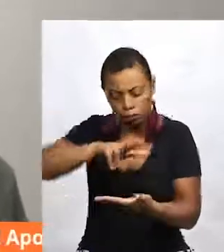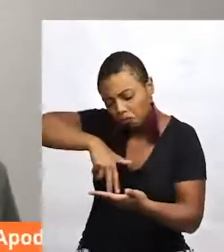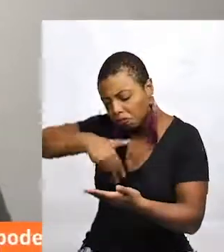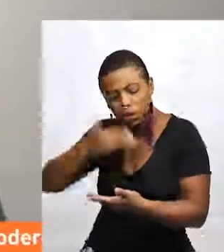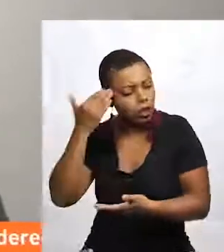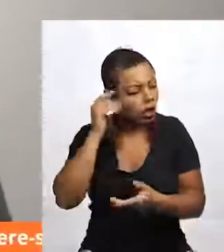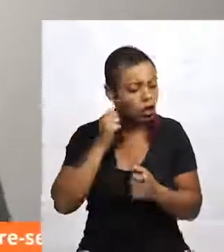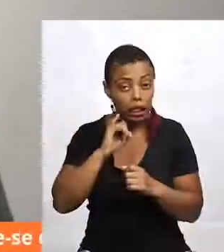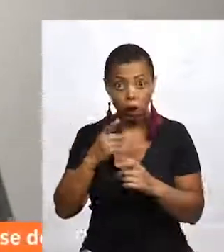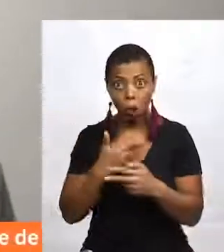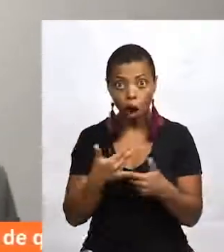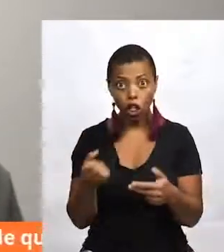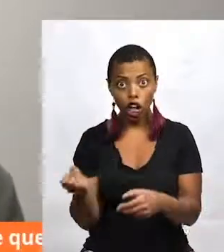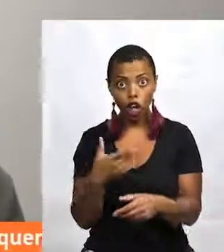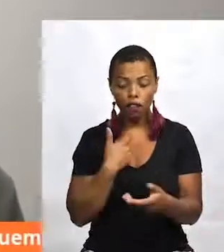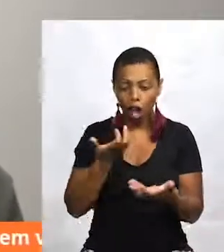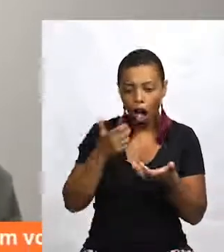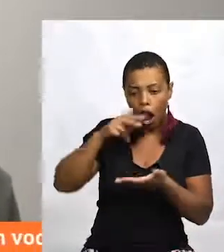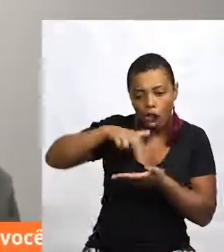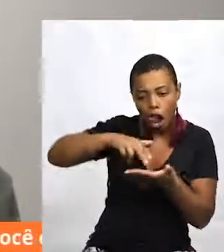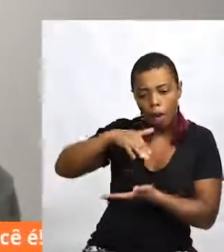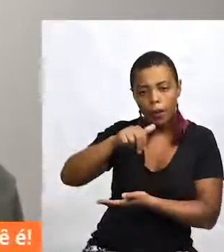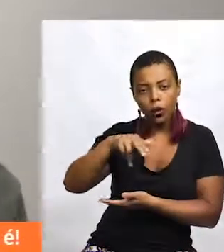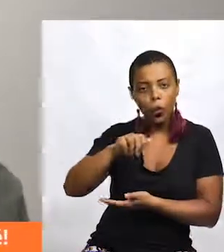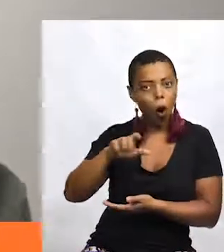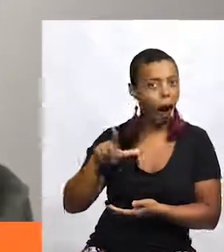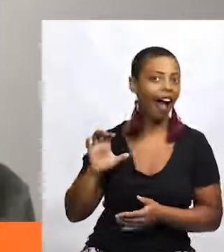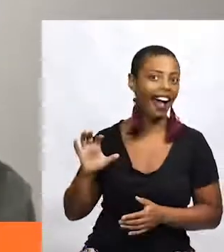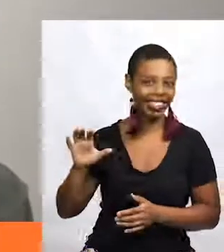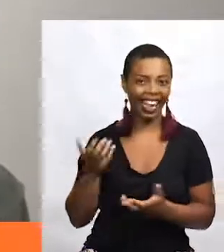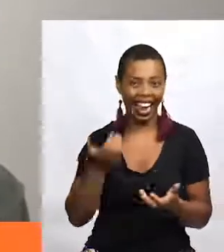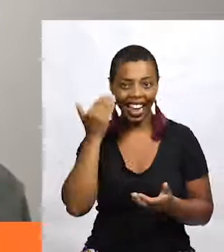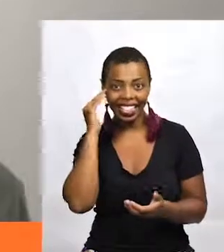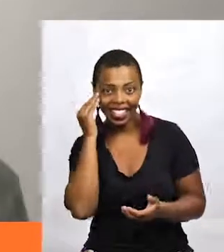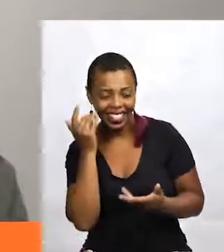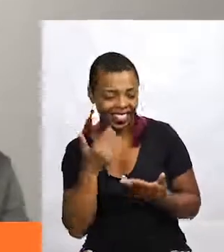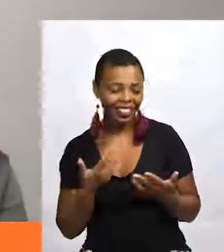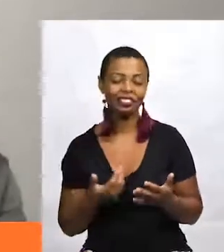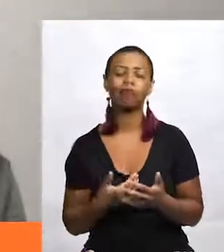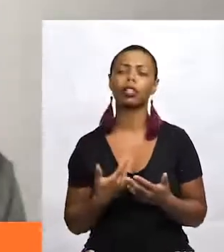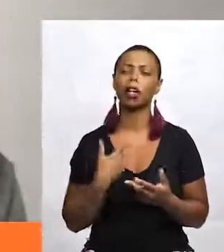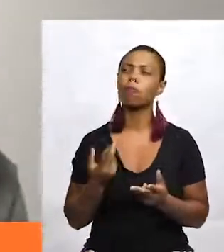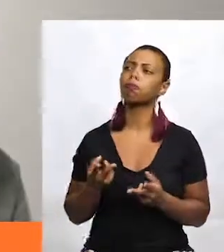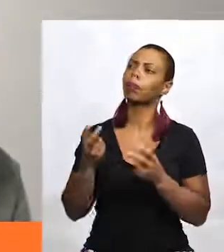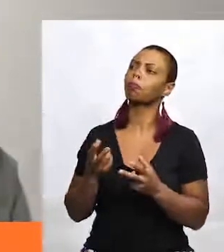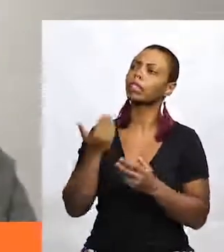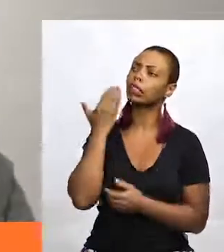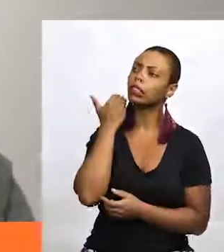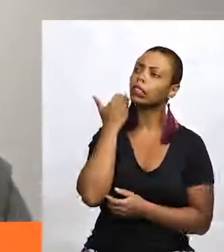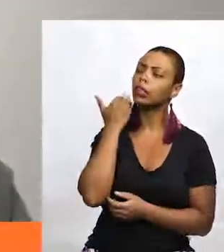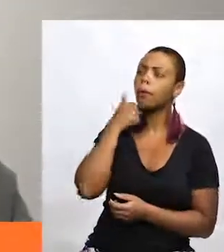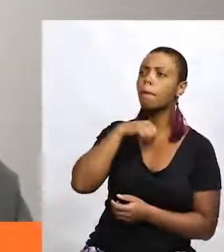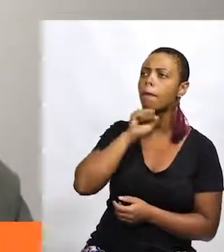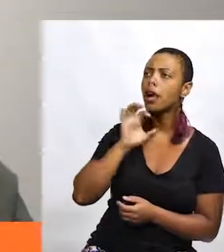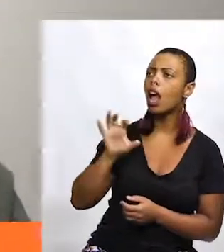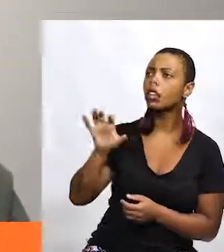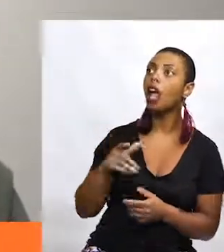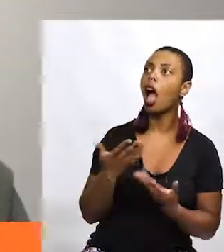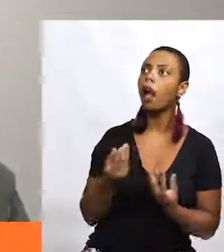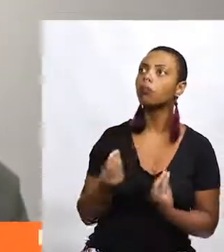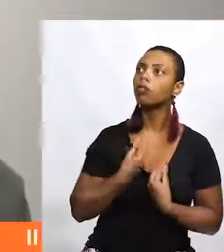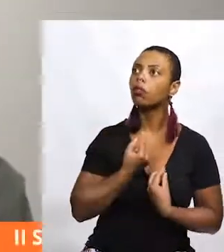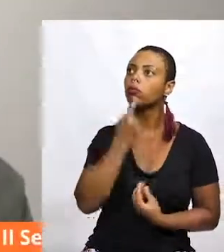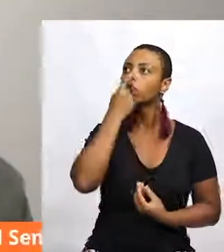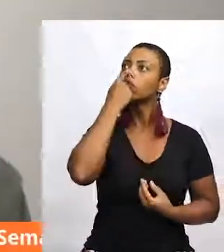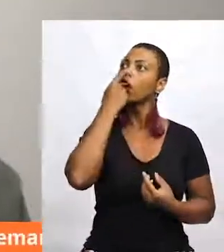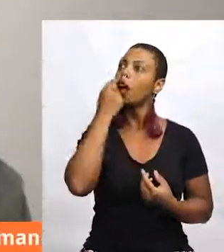uma coisa nova, ela quer ler um manual, ela quer entender. Então, ver isso na minha mãe foi uma grande motivação e uma identificação, que eu